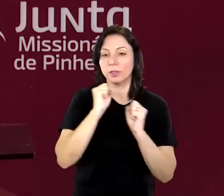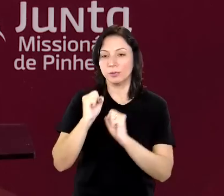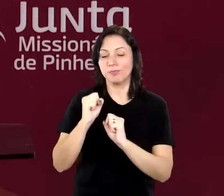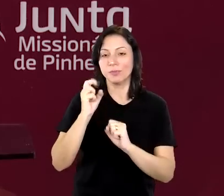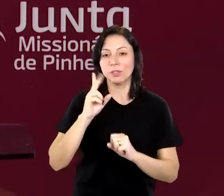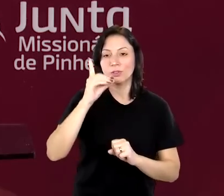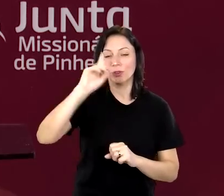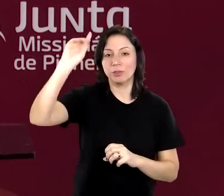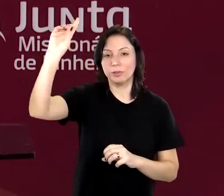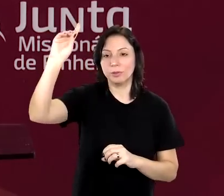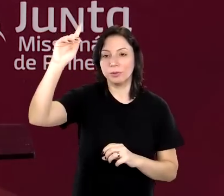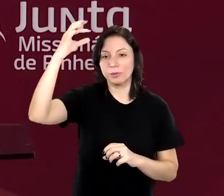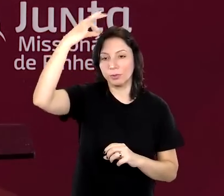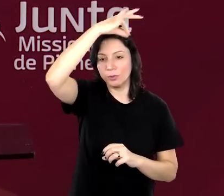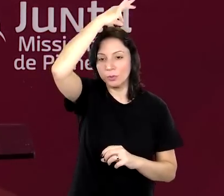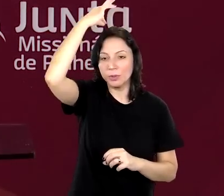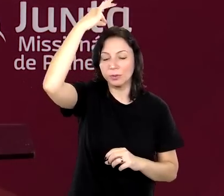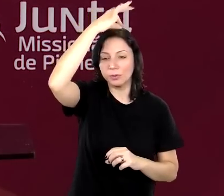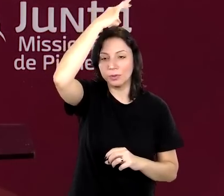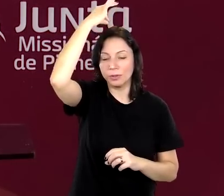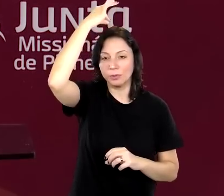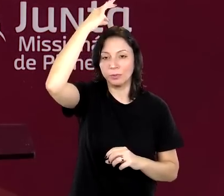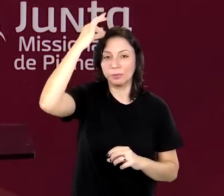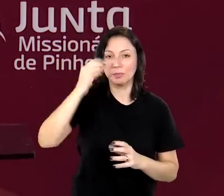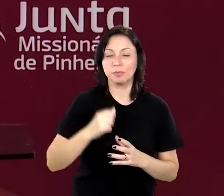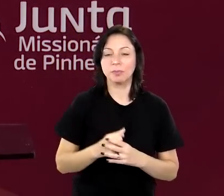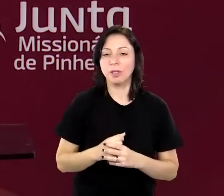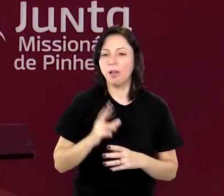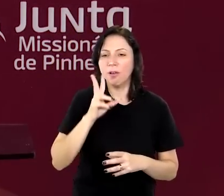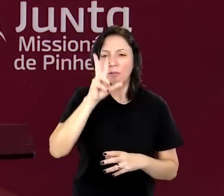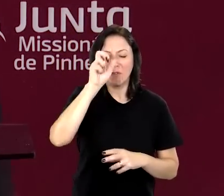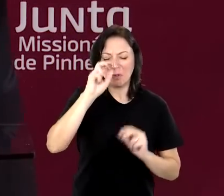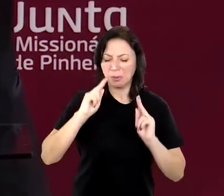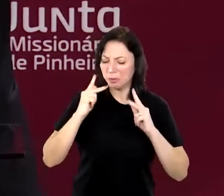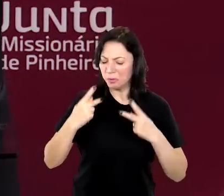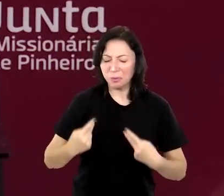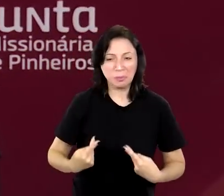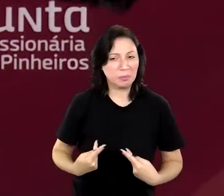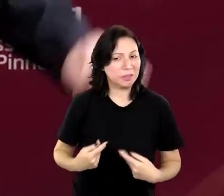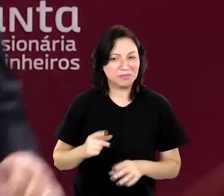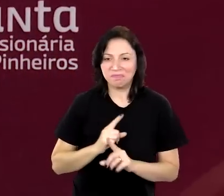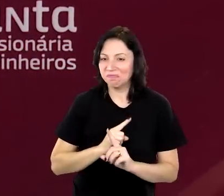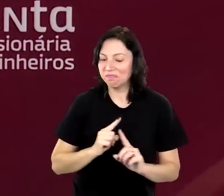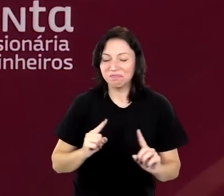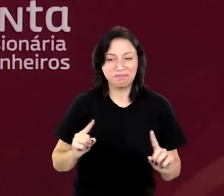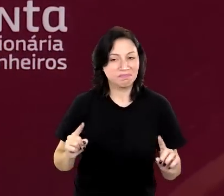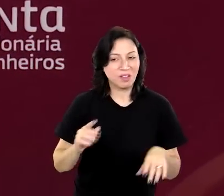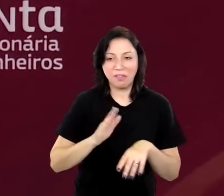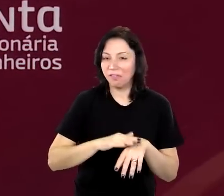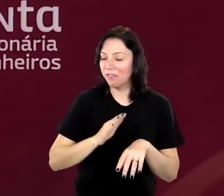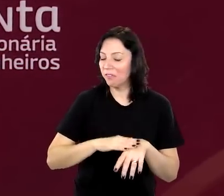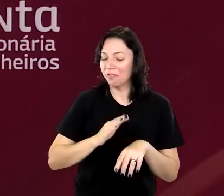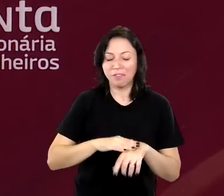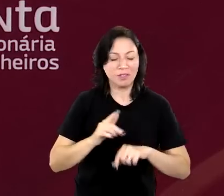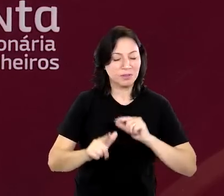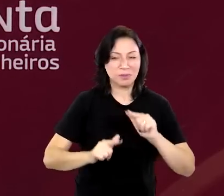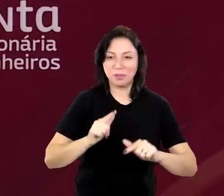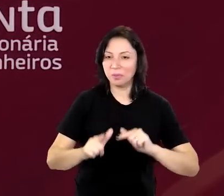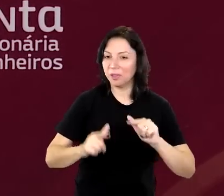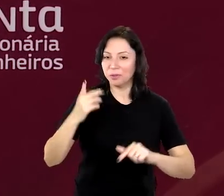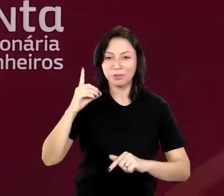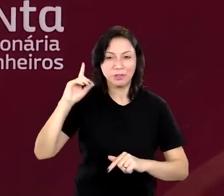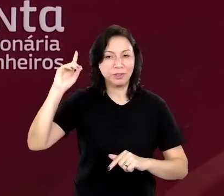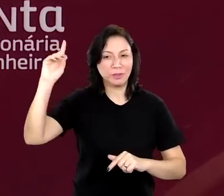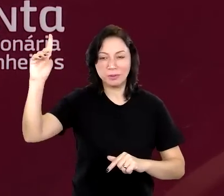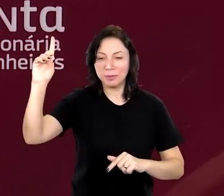Não por força, nem por violência, mas pelo meu Espírito, assim diz o Senhor. A obra de Deus não é